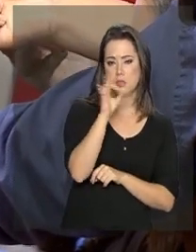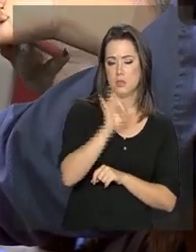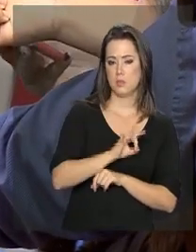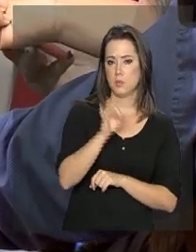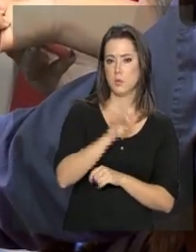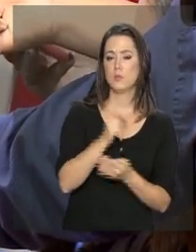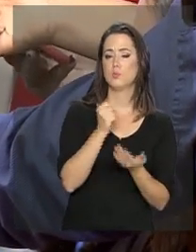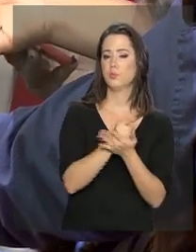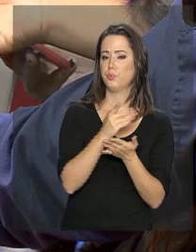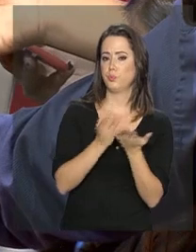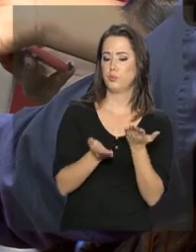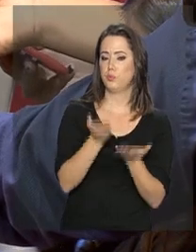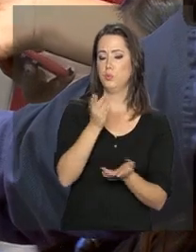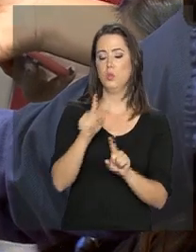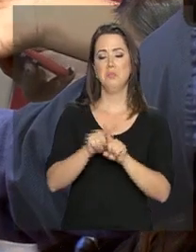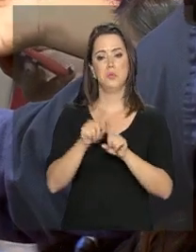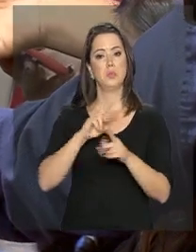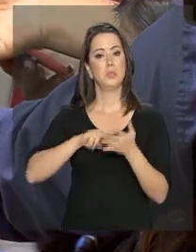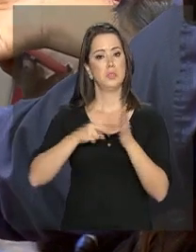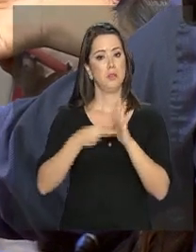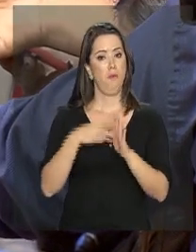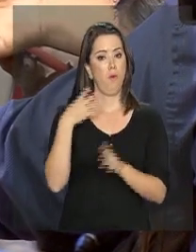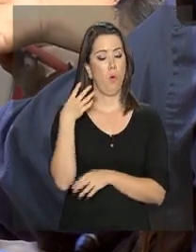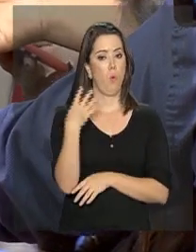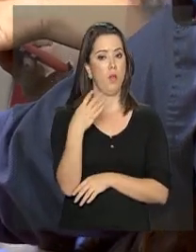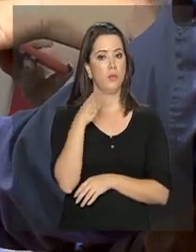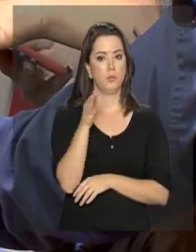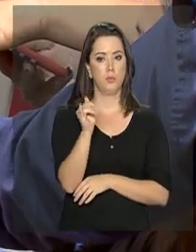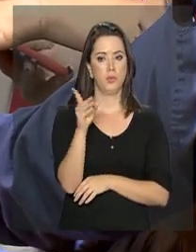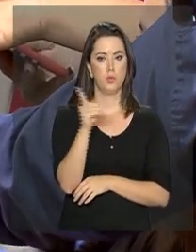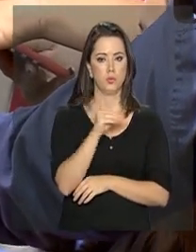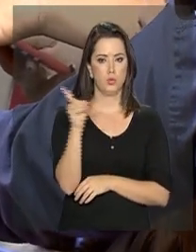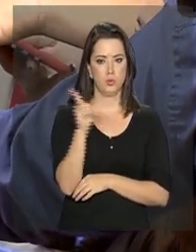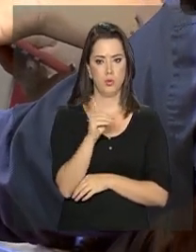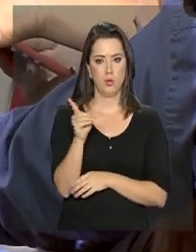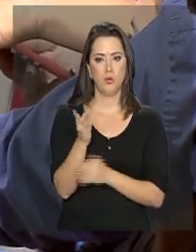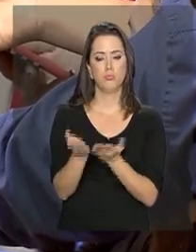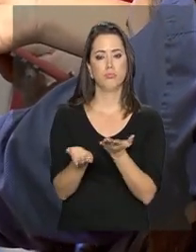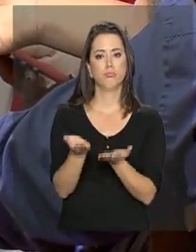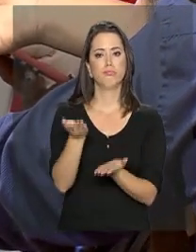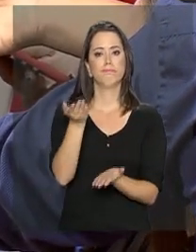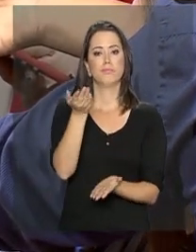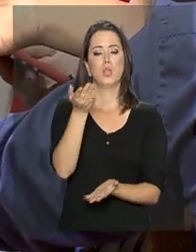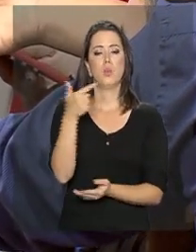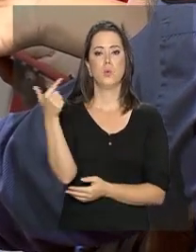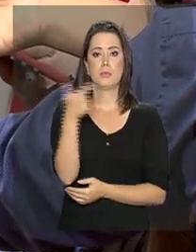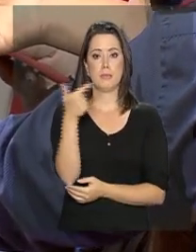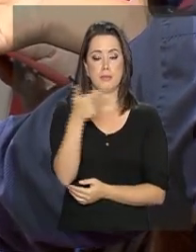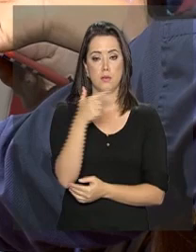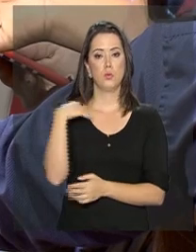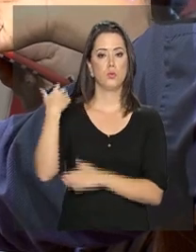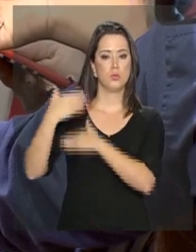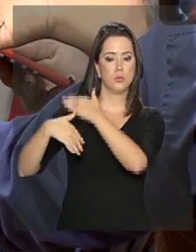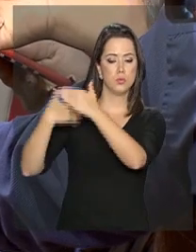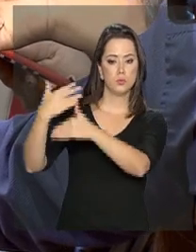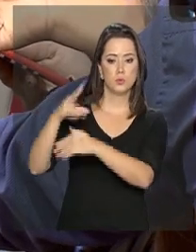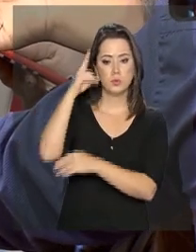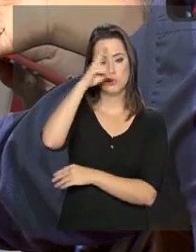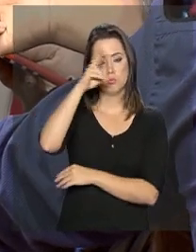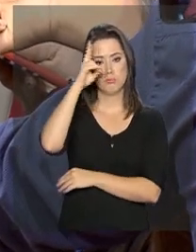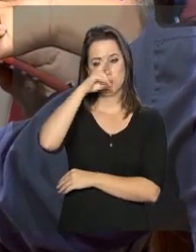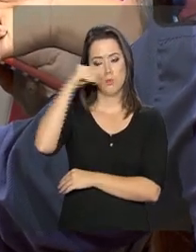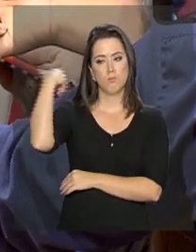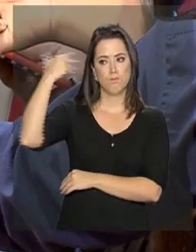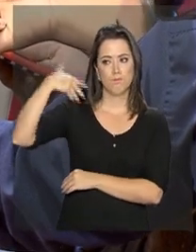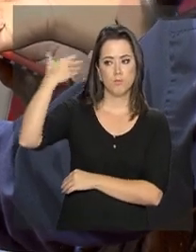de mais de 4 bilhões de dólares que é o segundo maior superávit é da série histórica brasileira para meses de